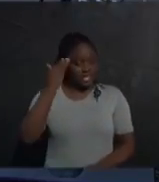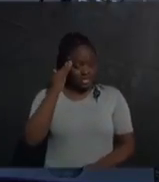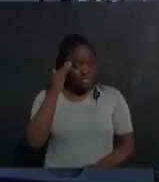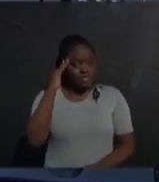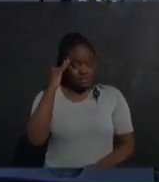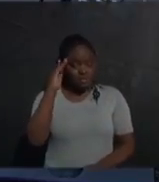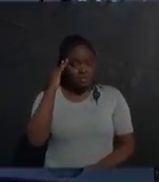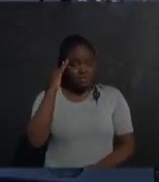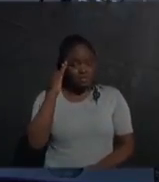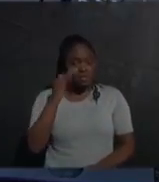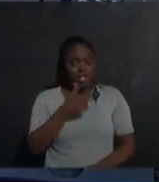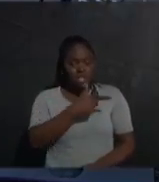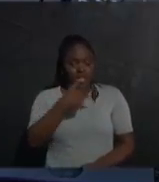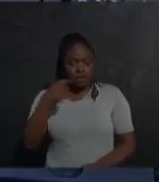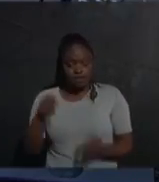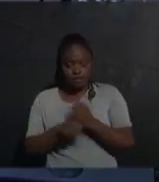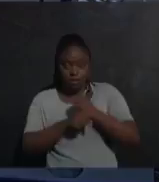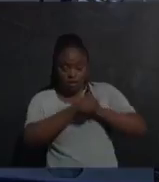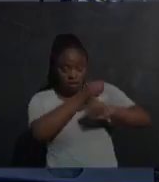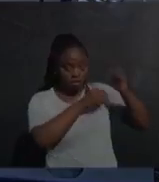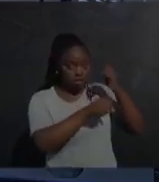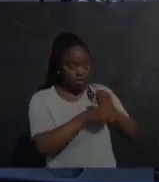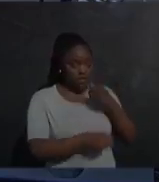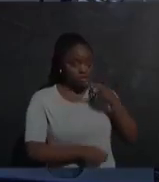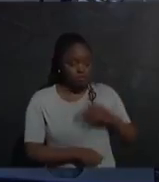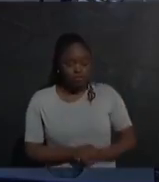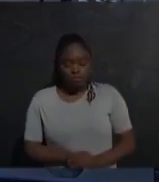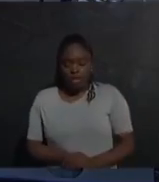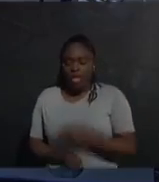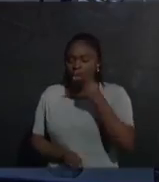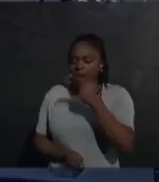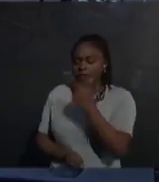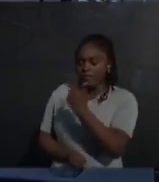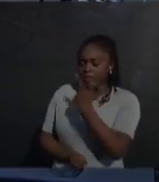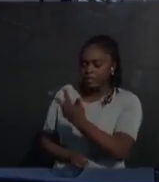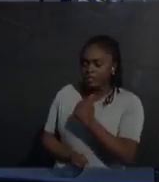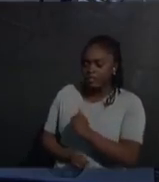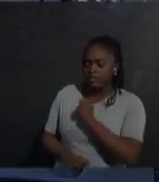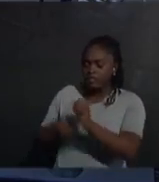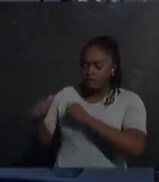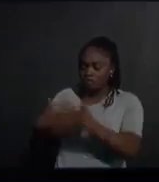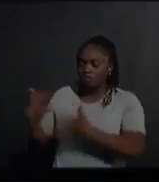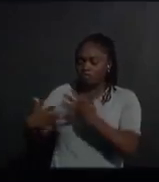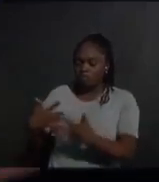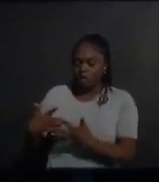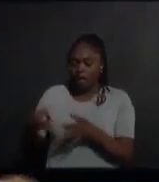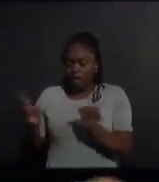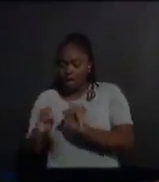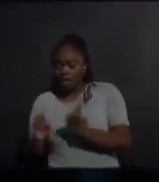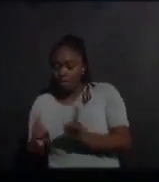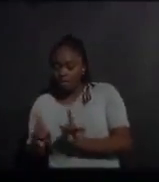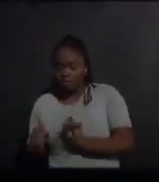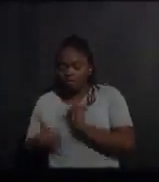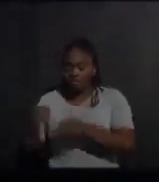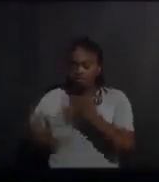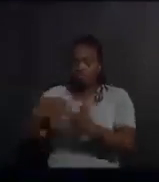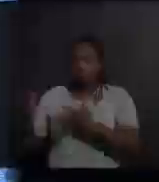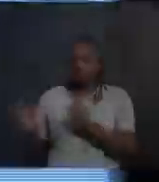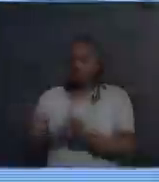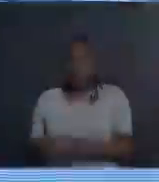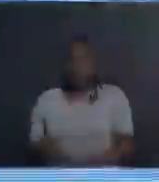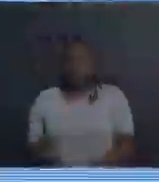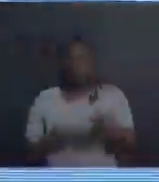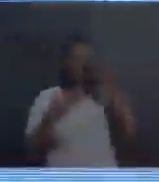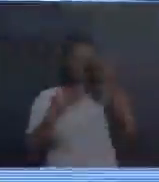que há 20 e tantos anos atrás o debate era: falou em línguas? Foi avivado. Não falou em línguas? Não foi avivado. Graças a Deus já passamos dessa fase